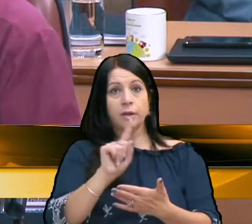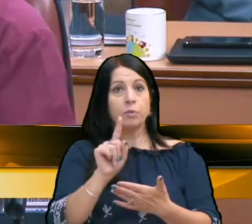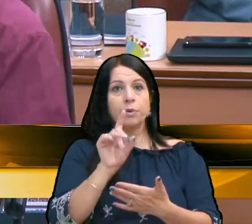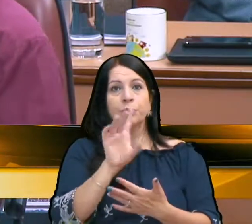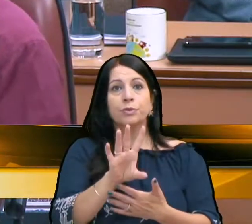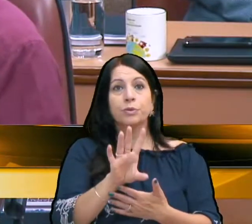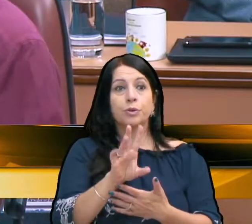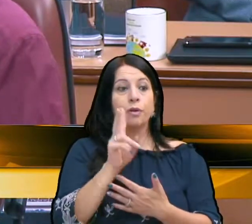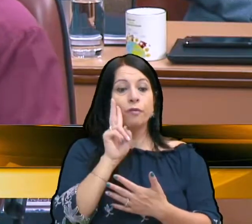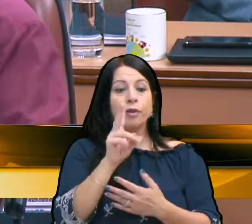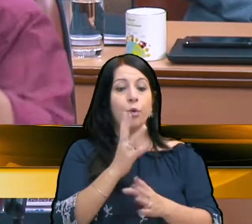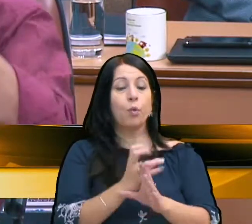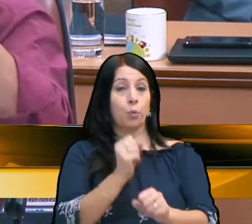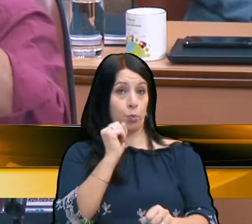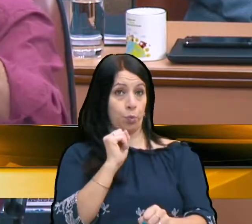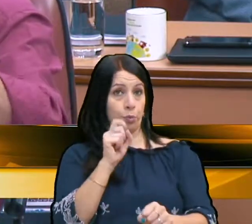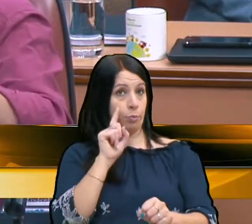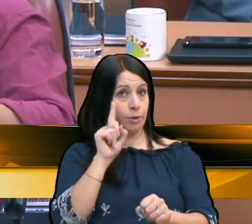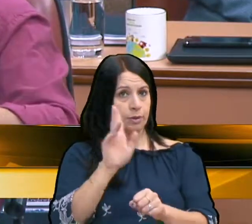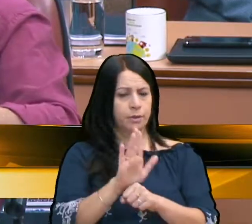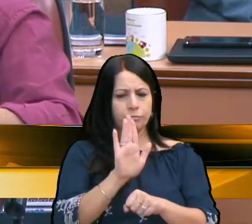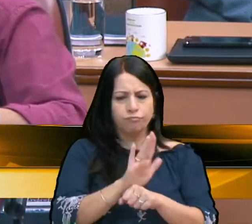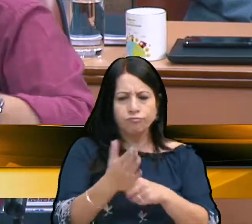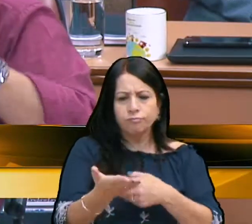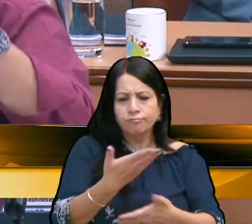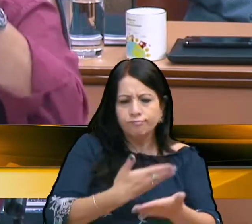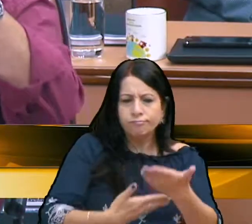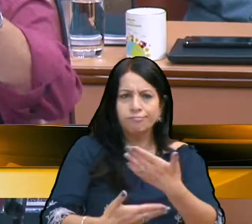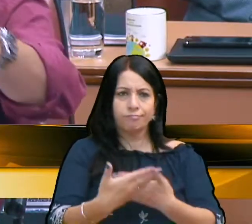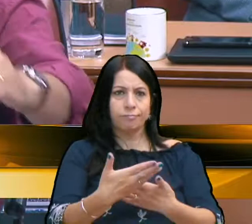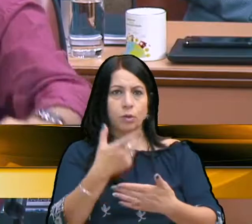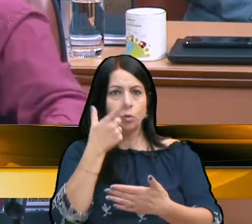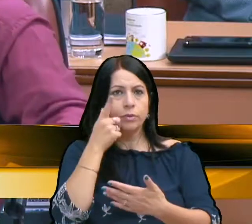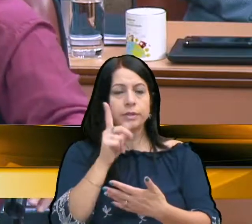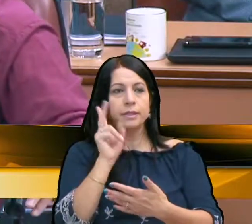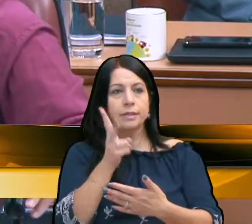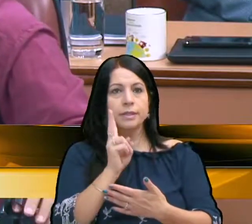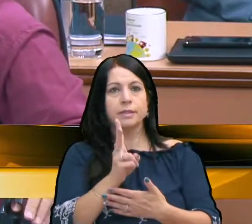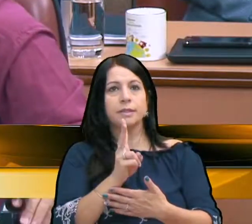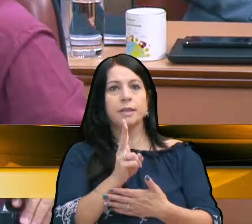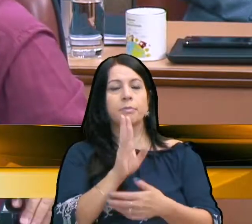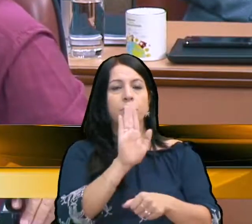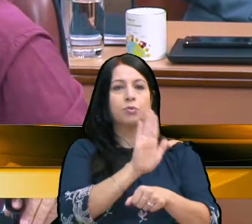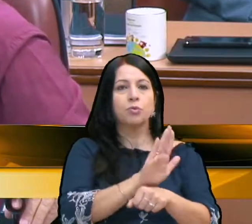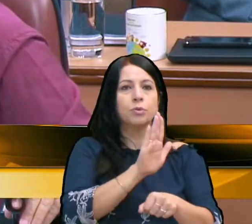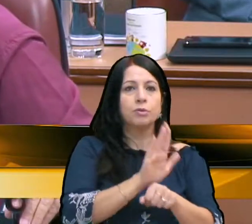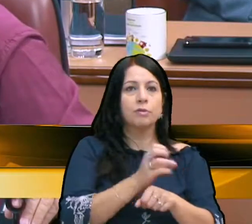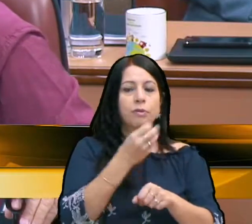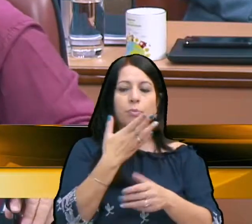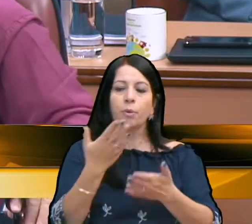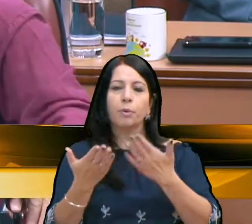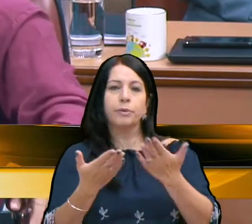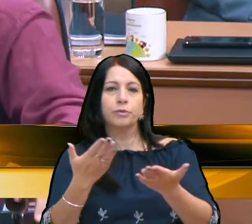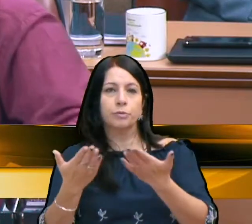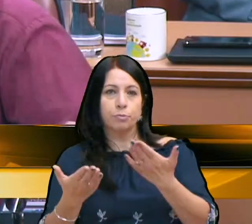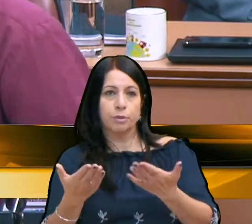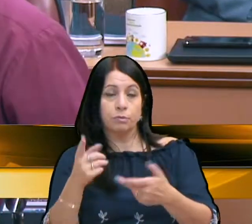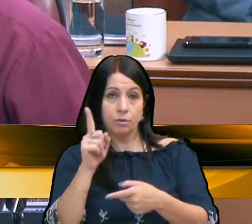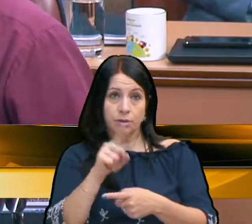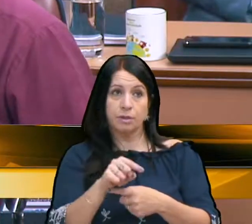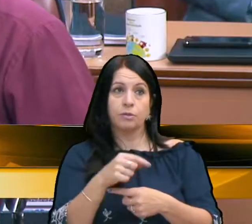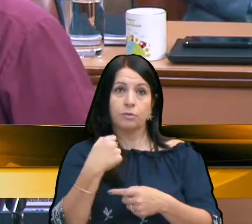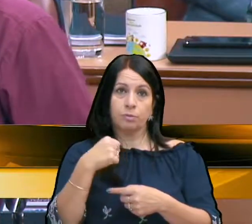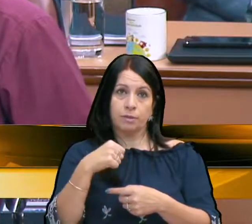apenas visar o lucro, mas sim ter a solidariedade, conseguir sempre estender a mão, fazer o bom atendimento, que é o que